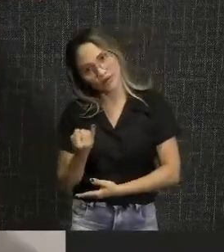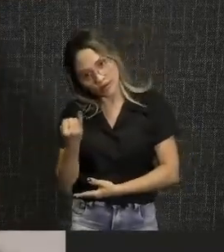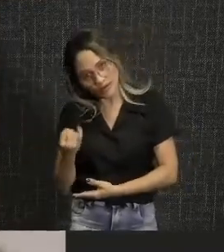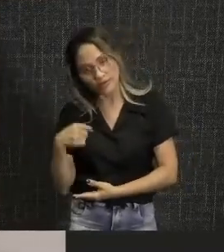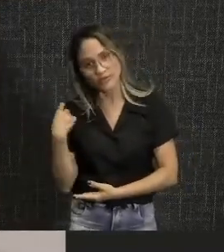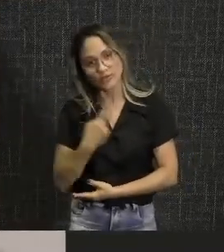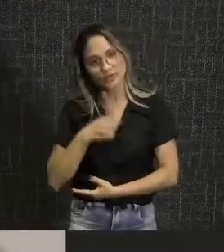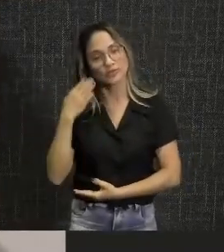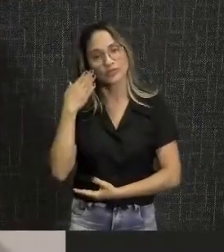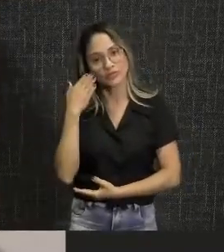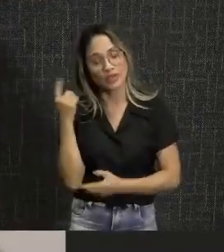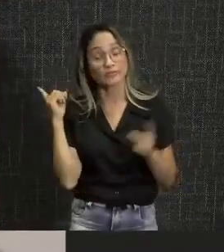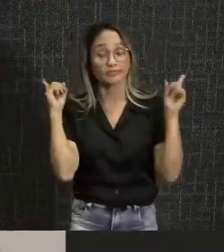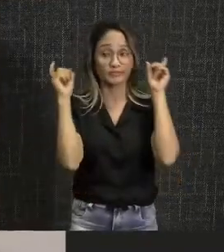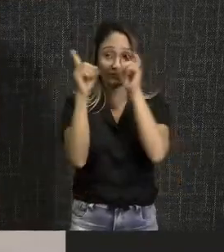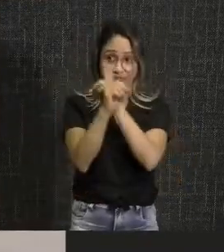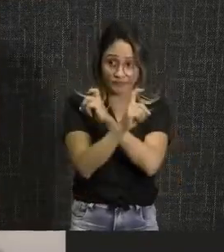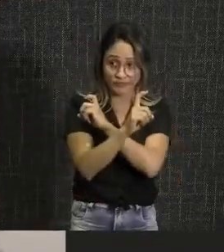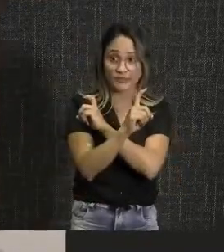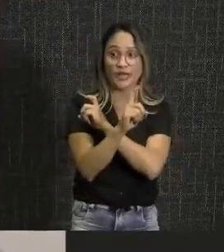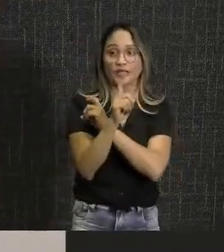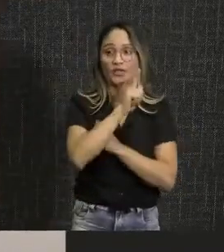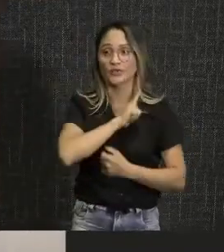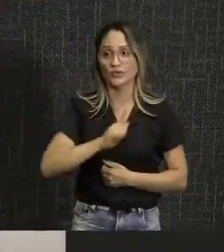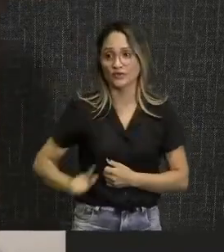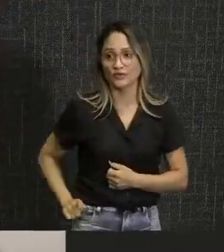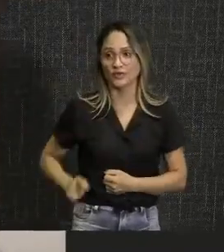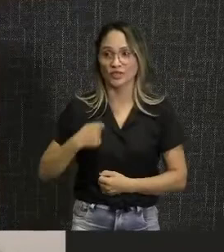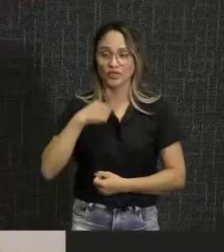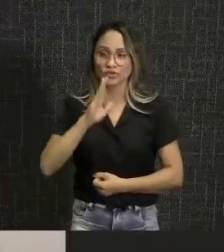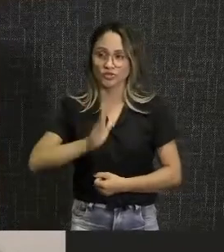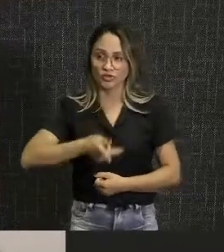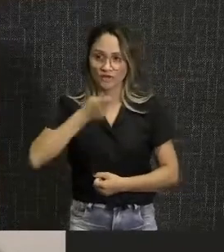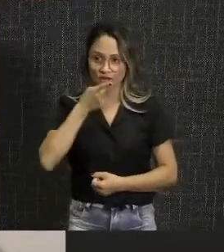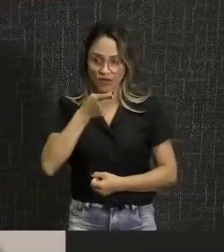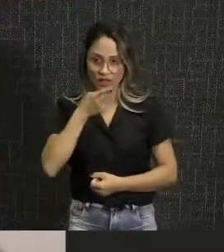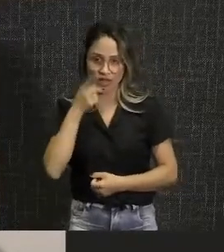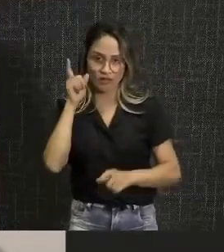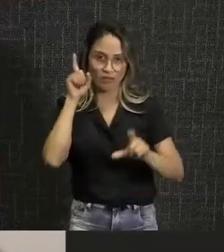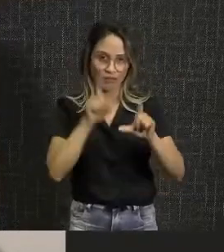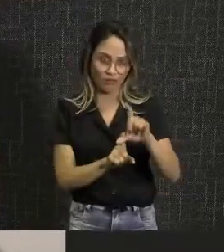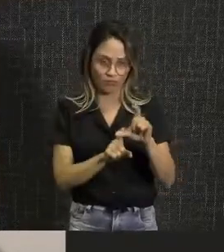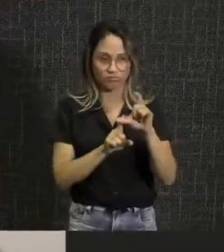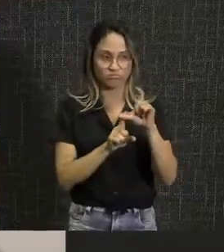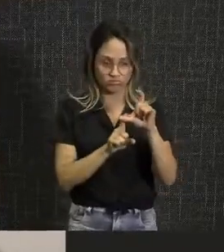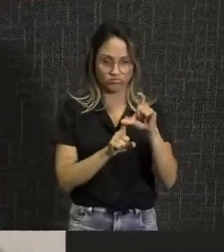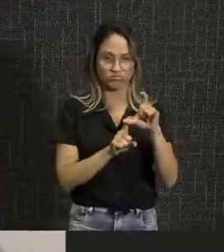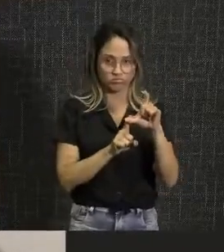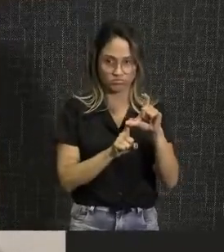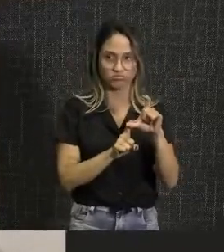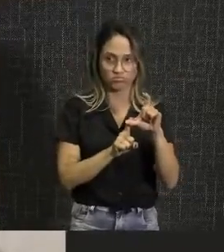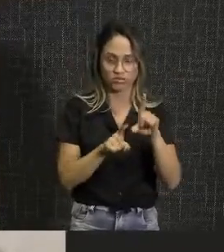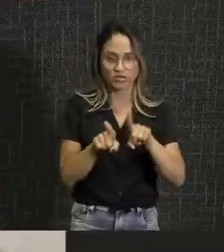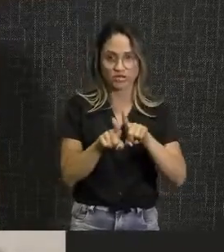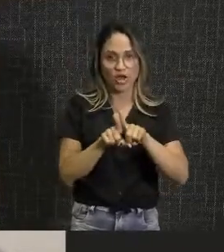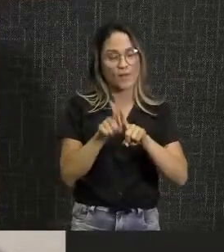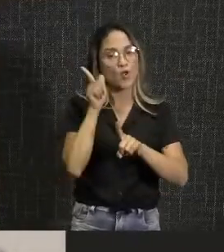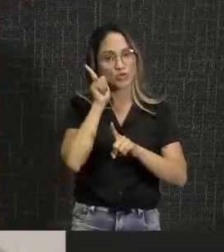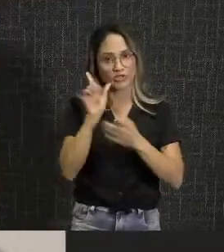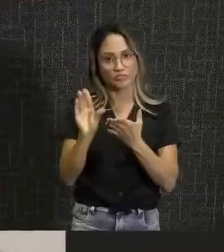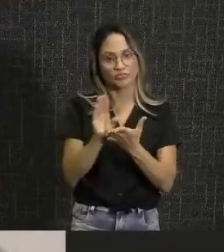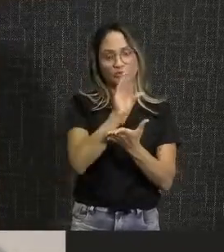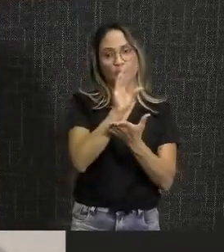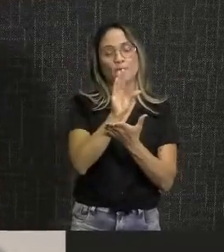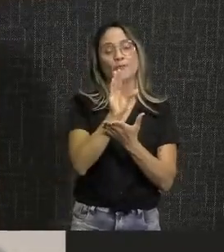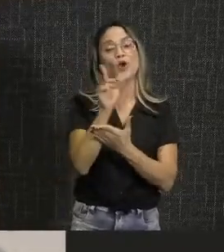o governo está tendo, e aí é um pouco aquilo que eu mencionei de endividamento, de levantar recurso para